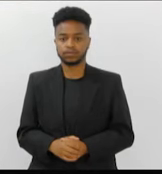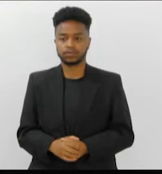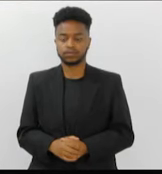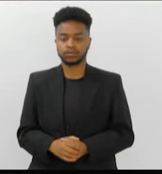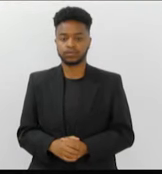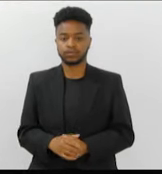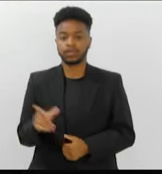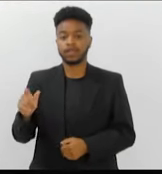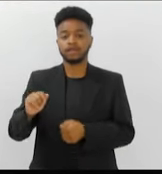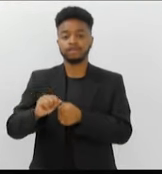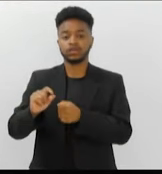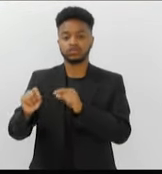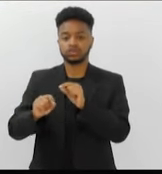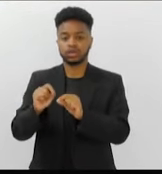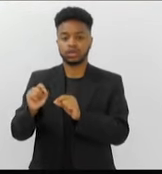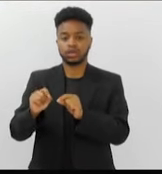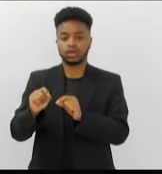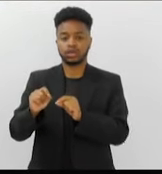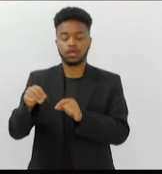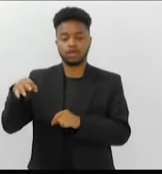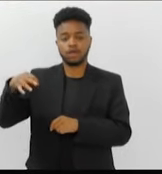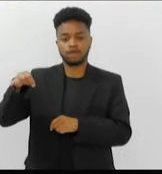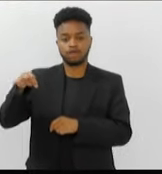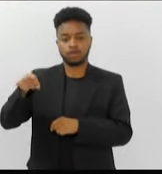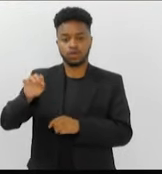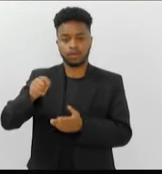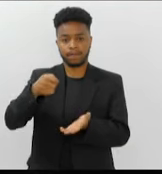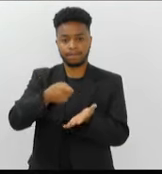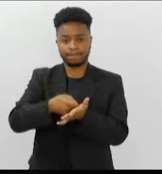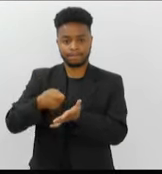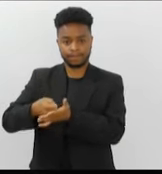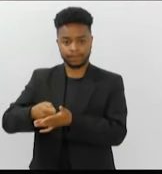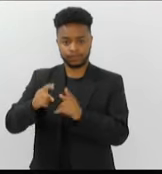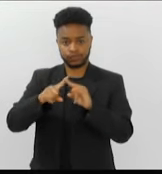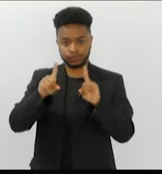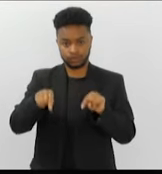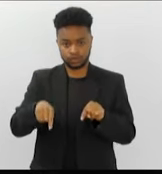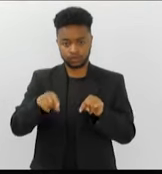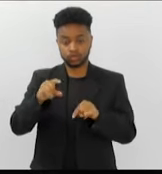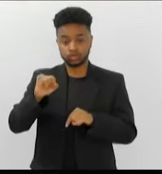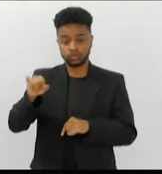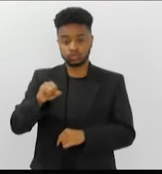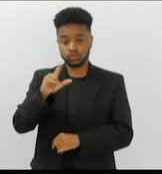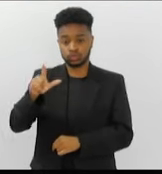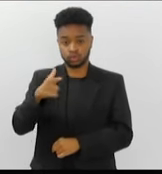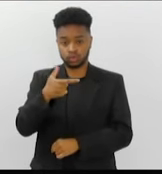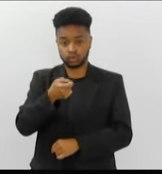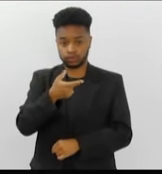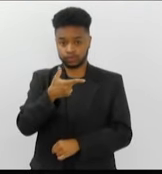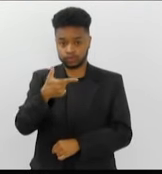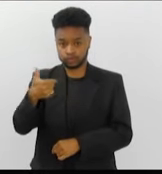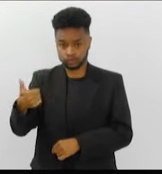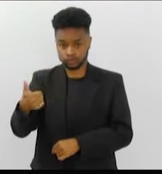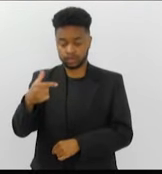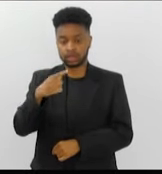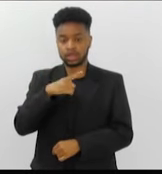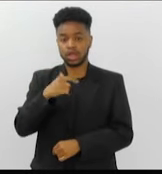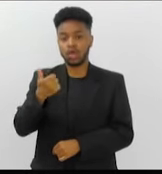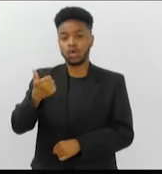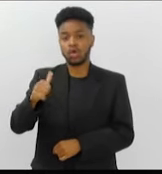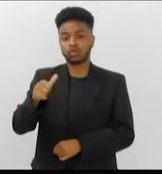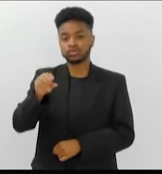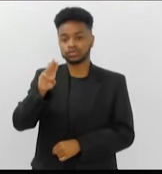folha de pagamento do município. Em julho de 2021, era de